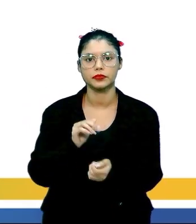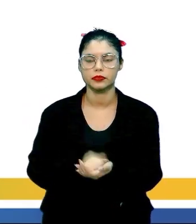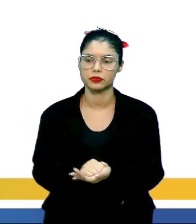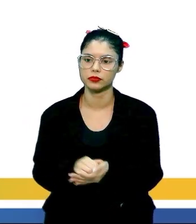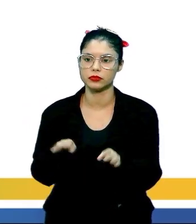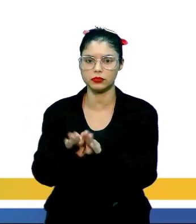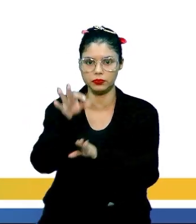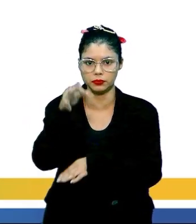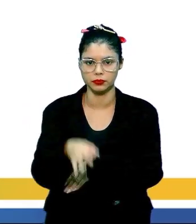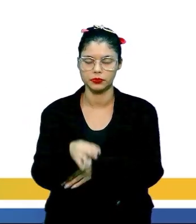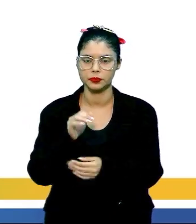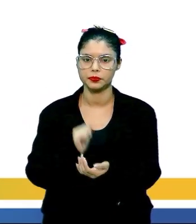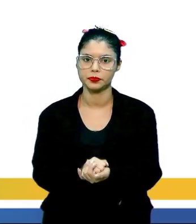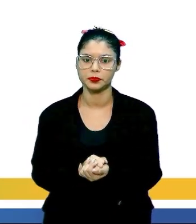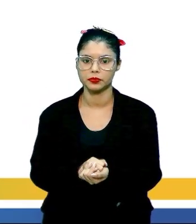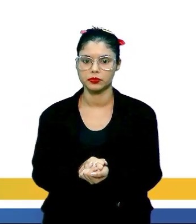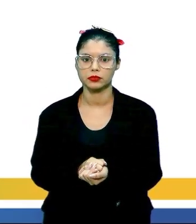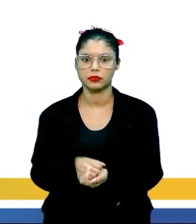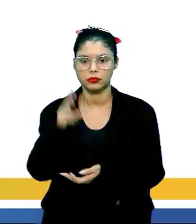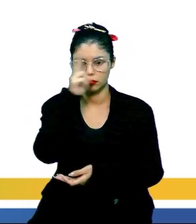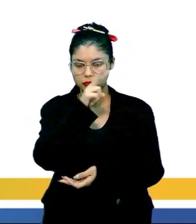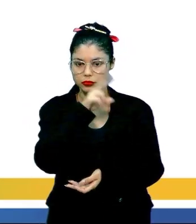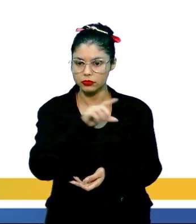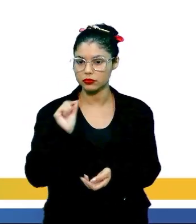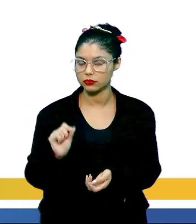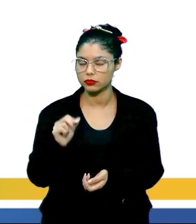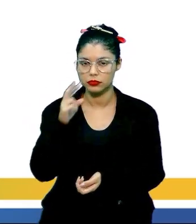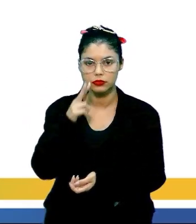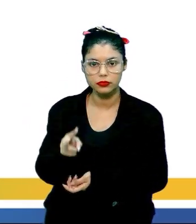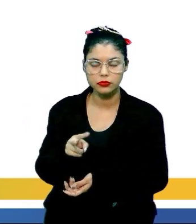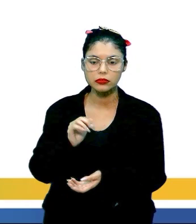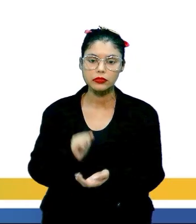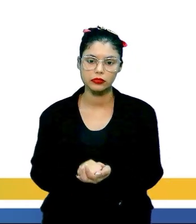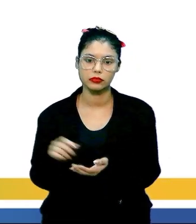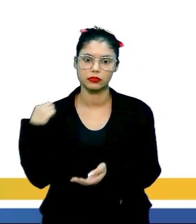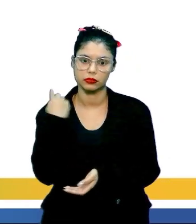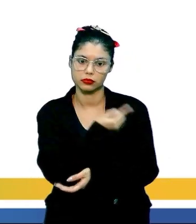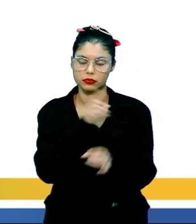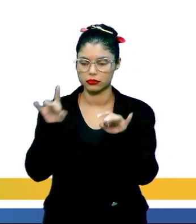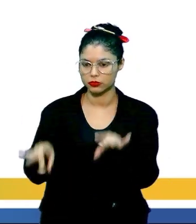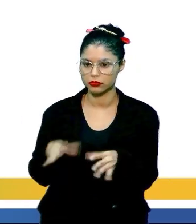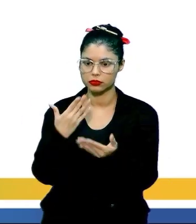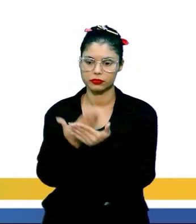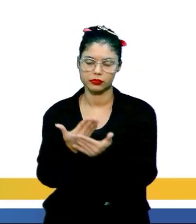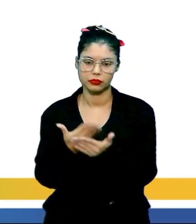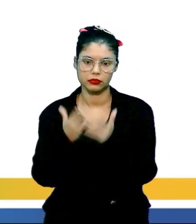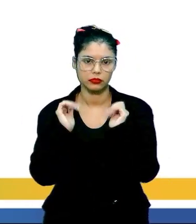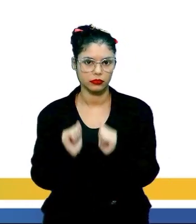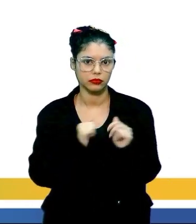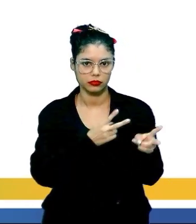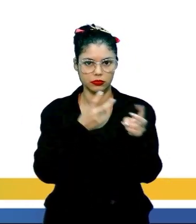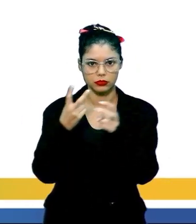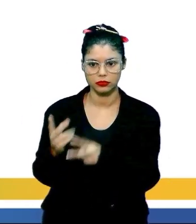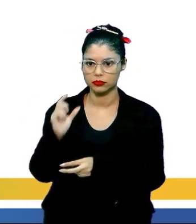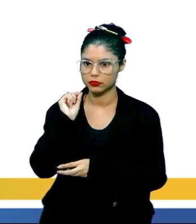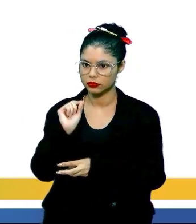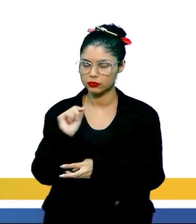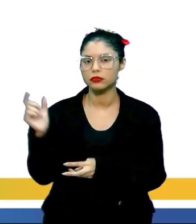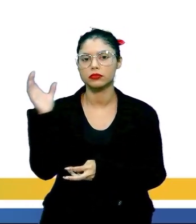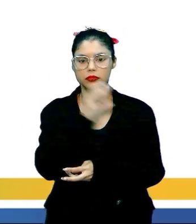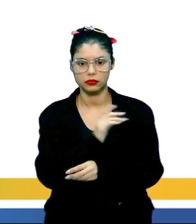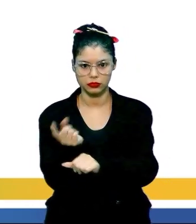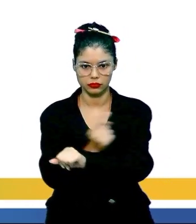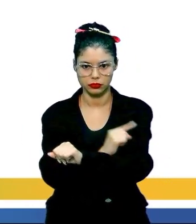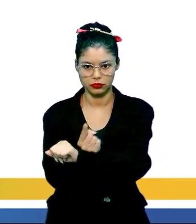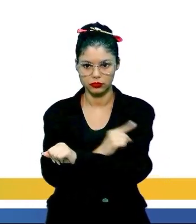maneira correta. Lembrando do que a gente viu na nossa última aula, a gente pode perceber que essa